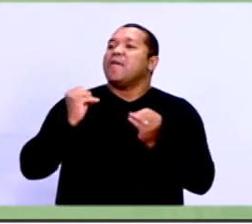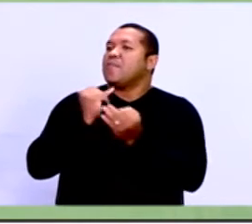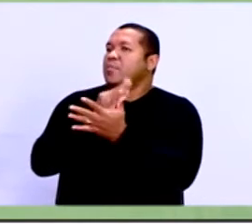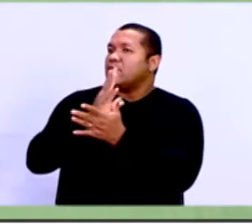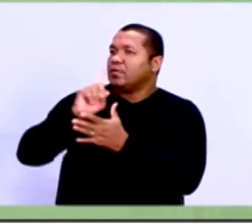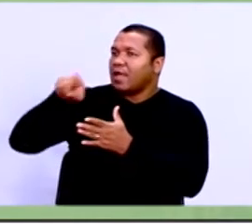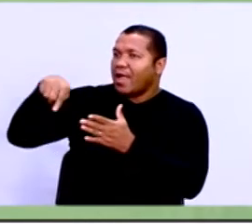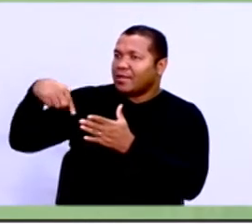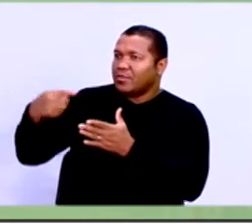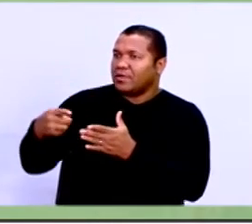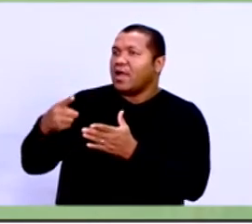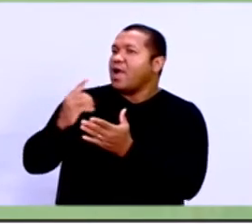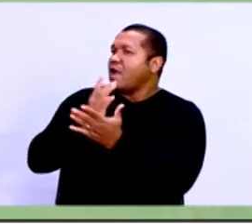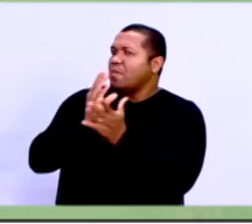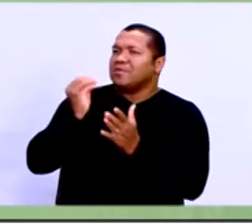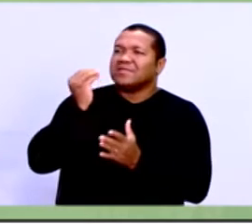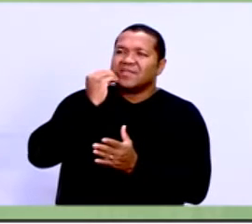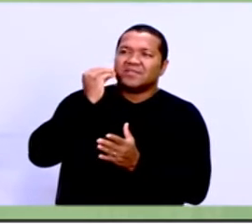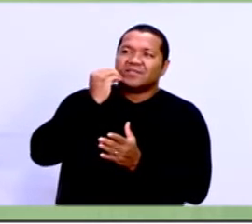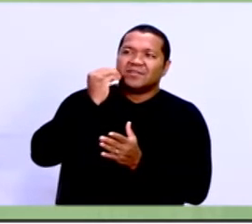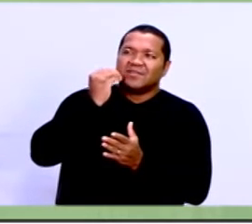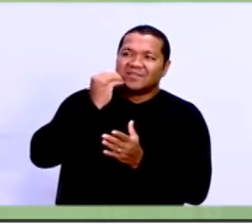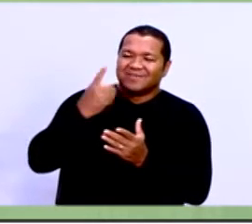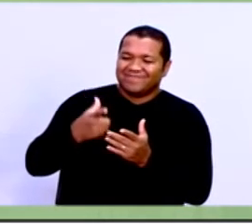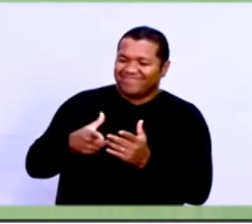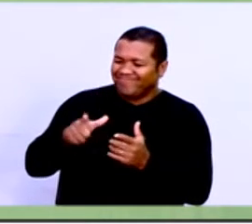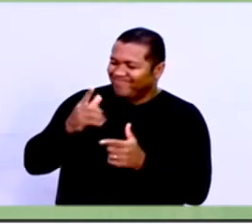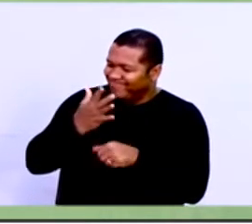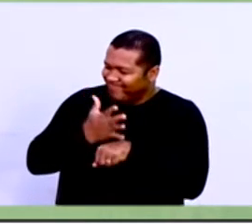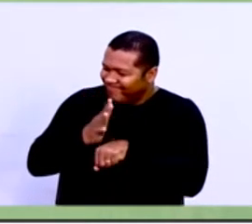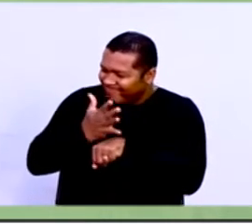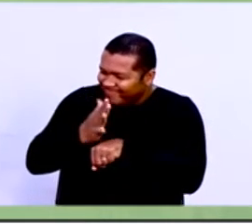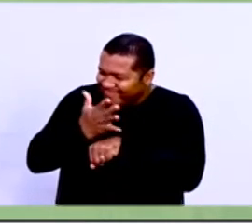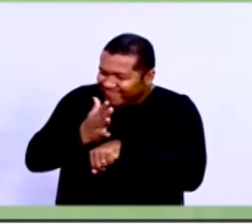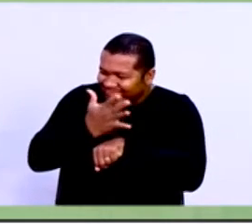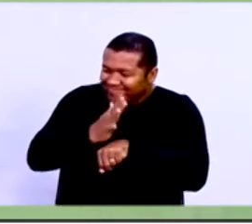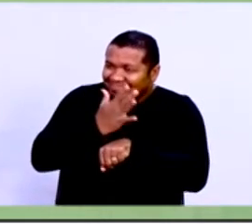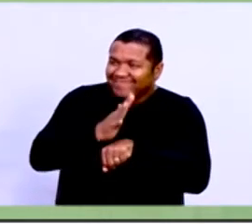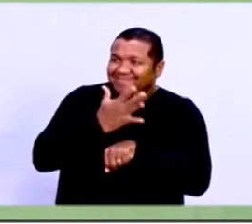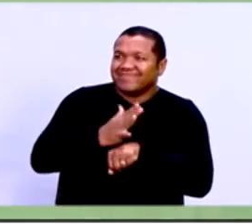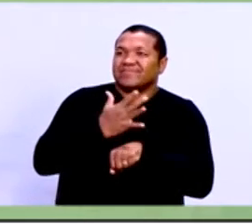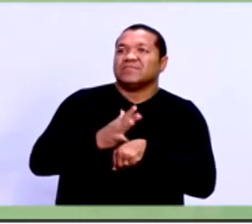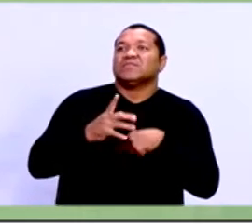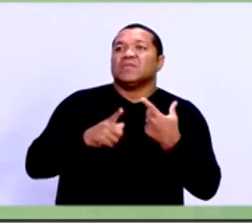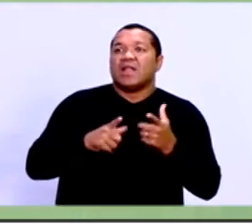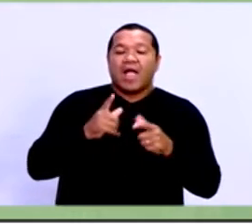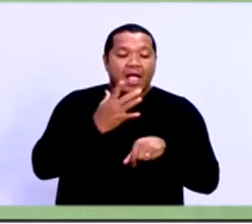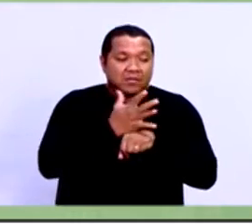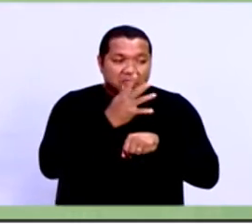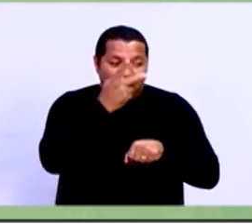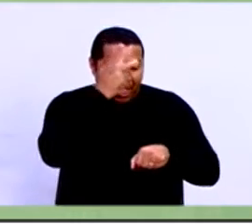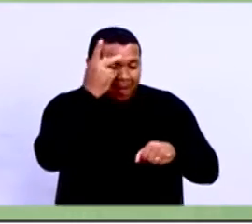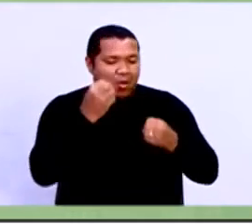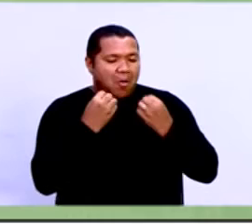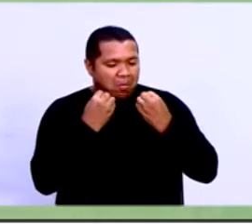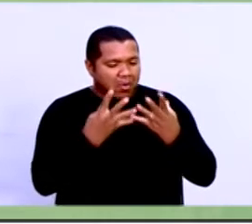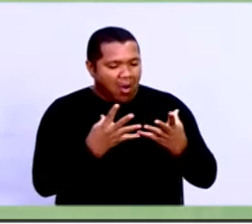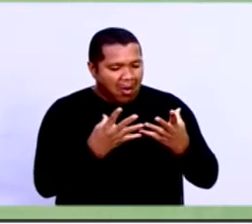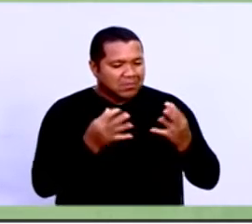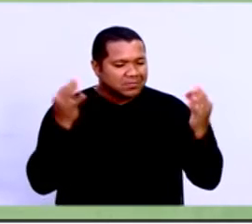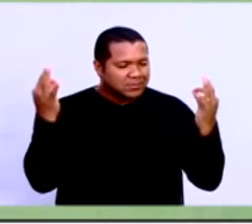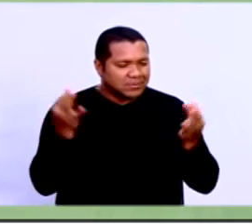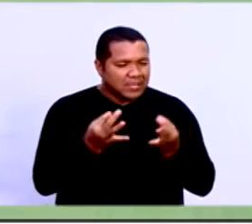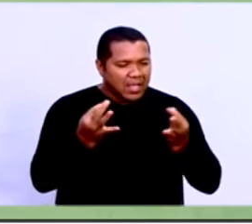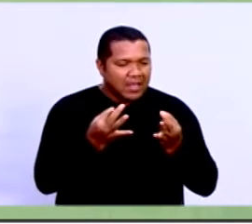testes quando deve ser concluída os usuários não identificarem mais nenhum erro no sistema o